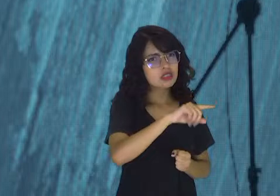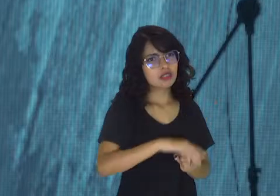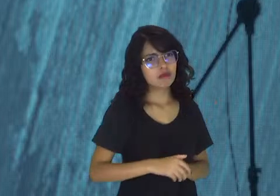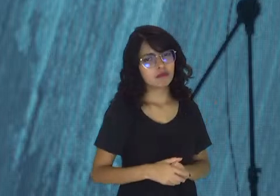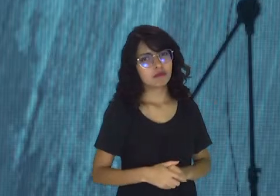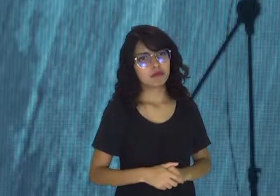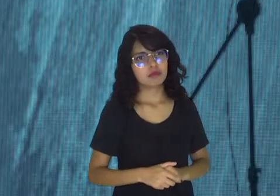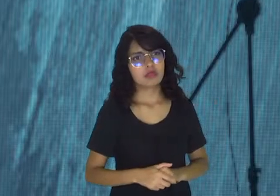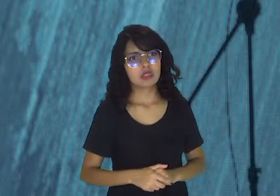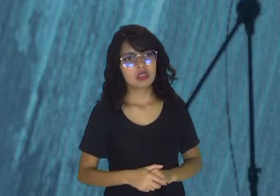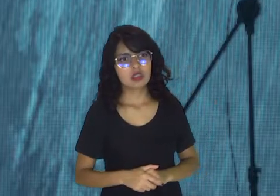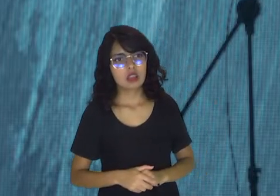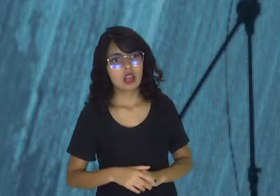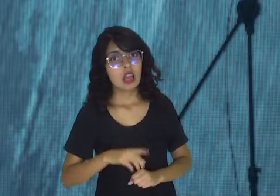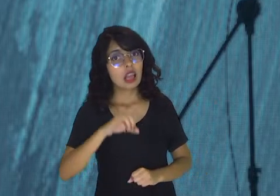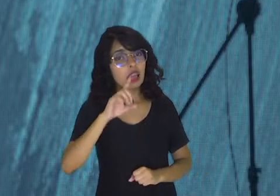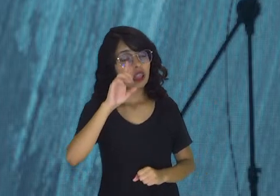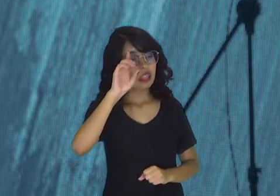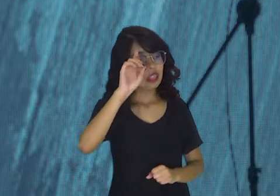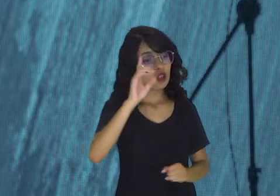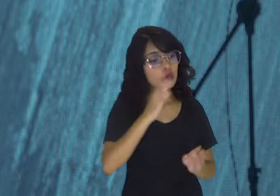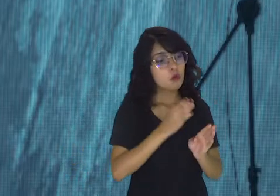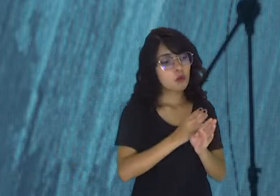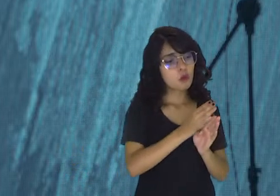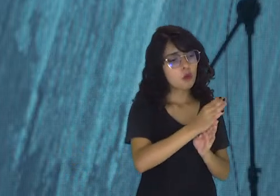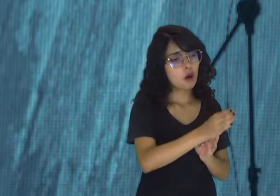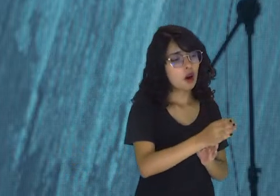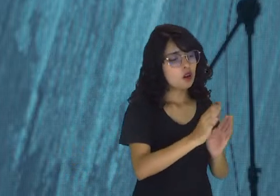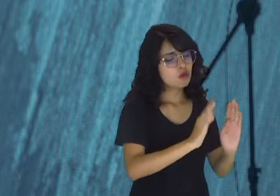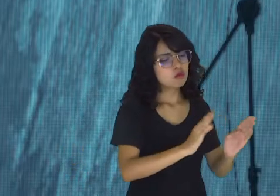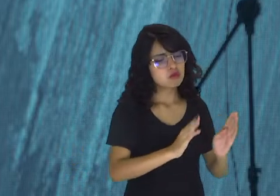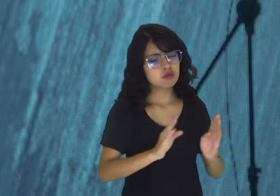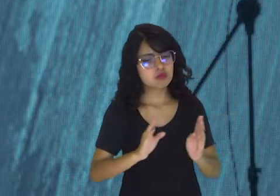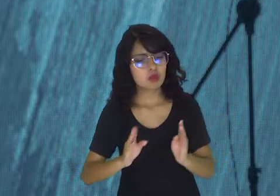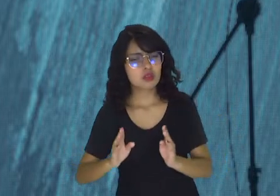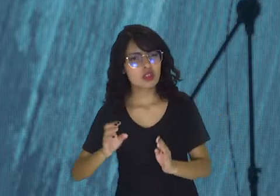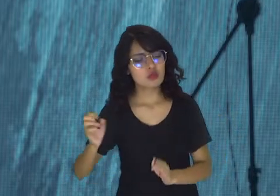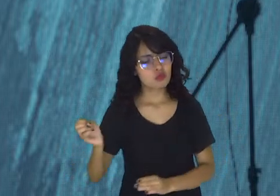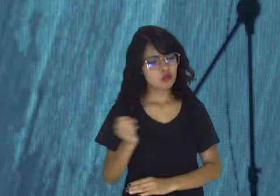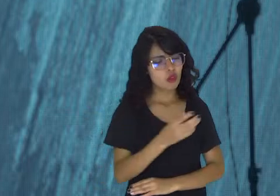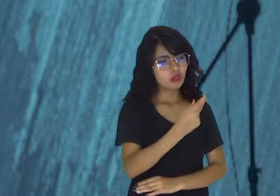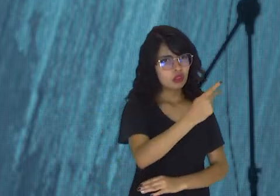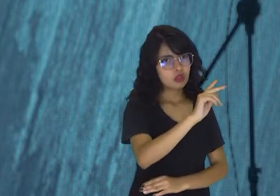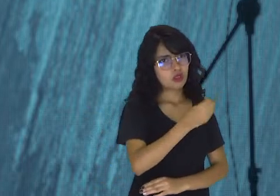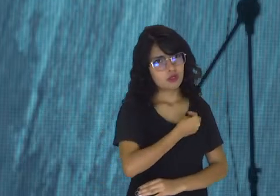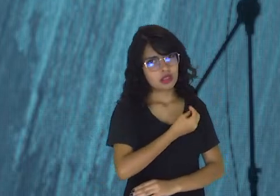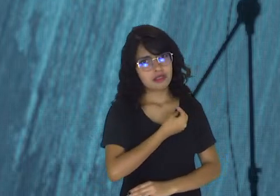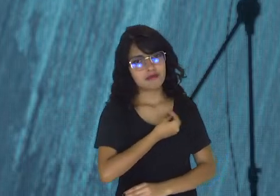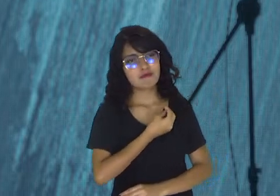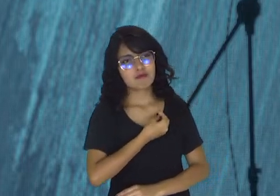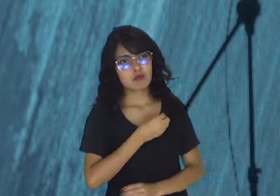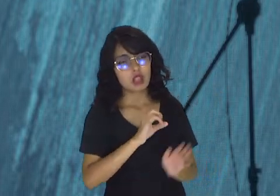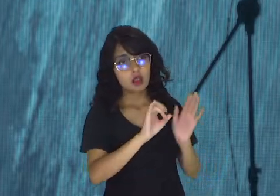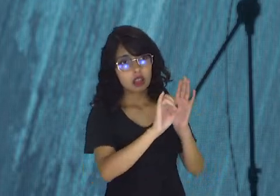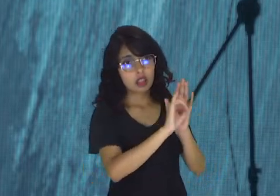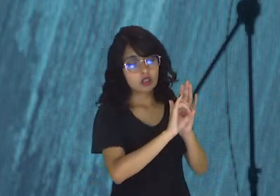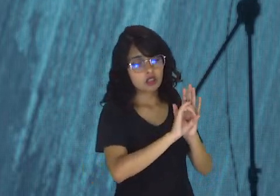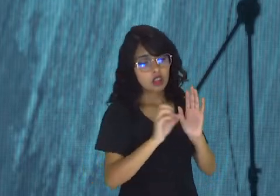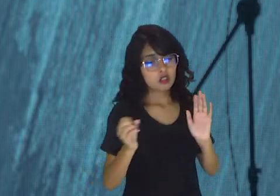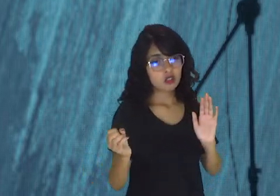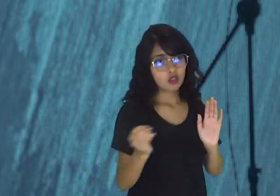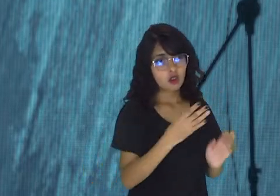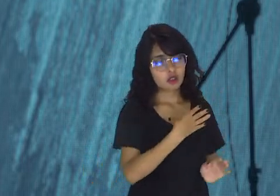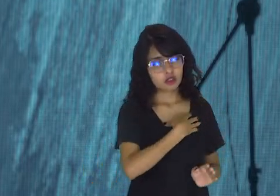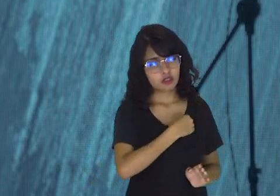que Ele está alinhando você numa estação nova da tua vida e numa identidade nova de filha amada. Não abra mão disso em nome de